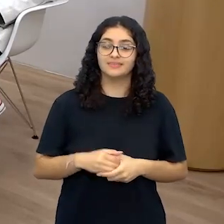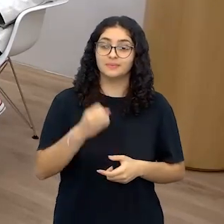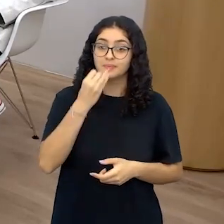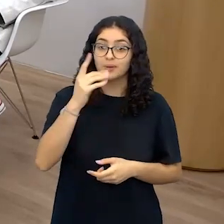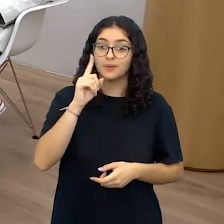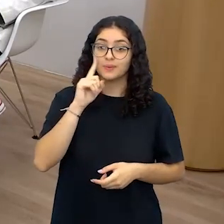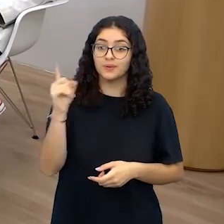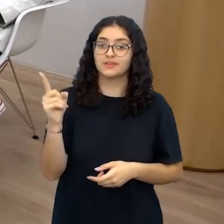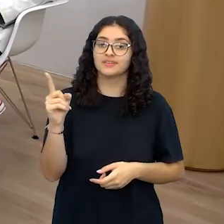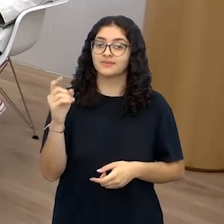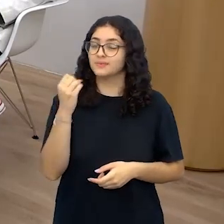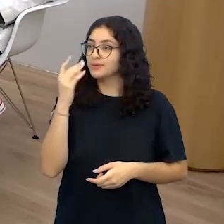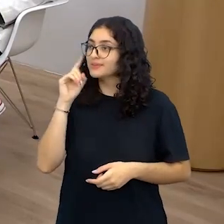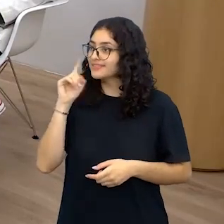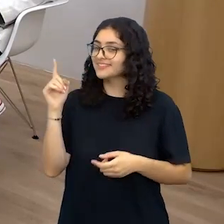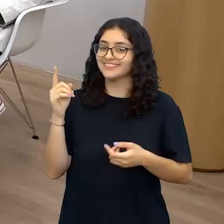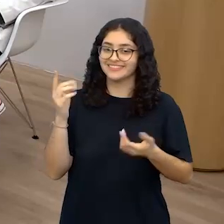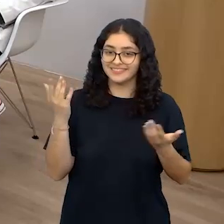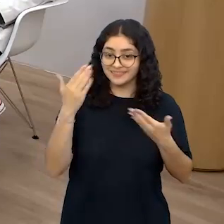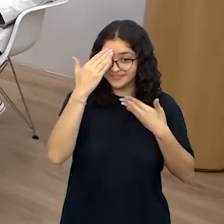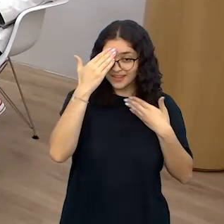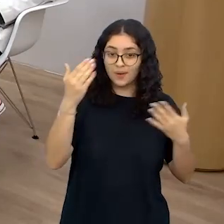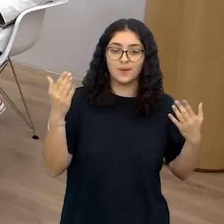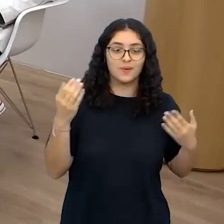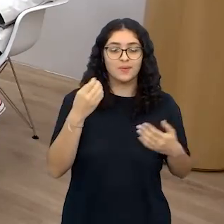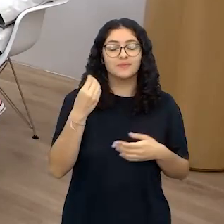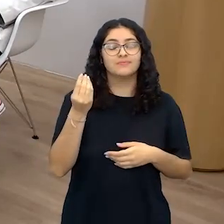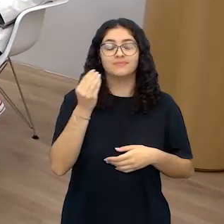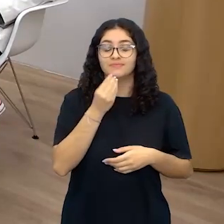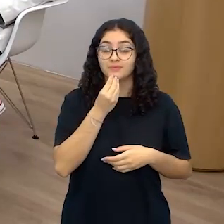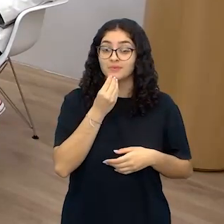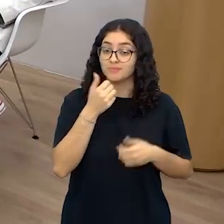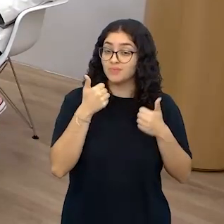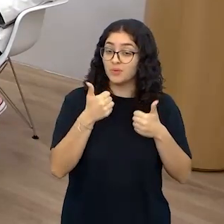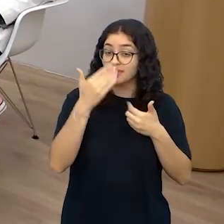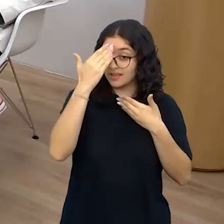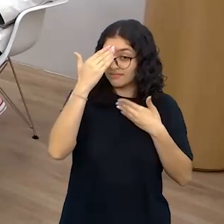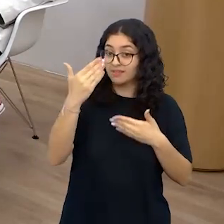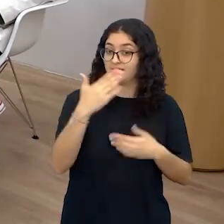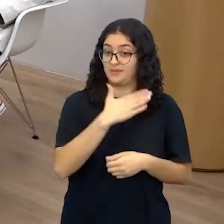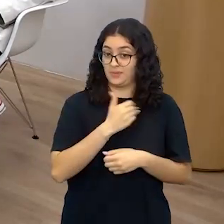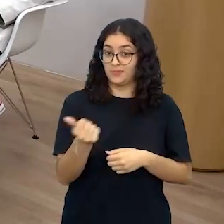dia, Tânia. Legal, foi ótimo. Obrigada pelo convite, foi maravilhoso. Bom dia para vocês,